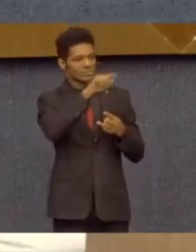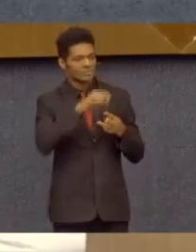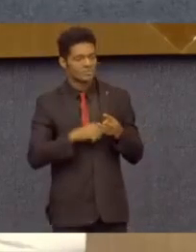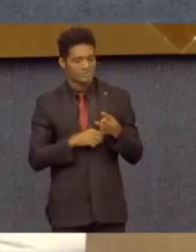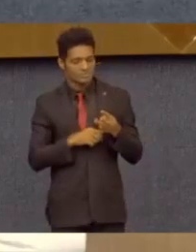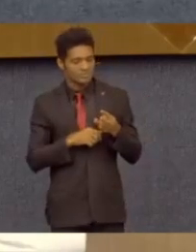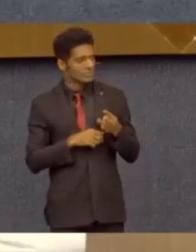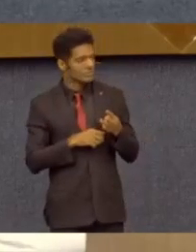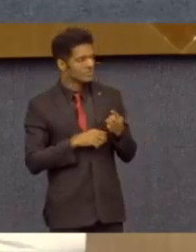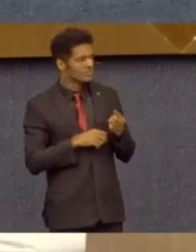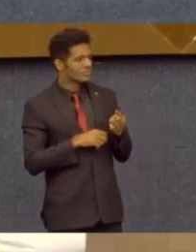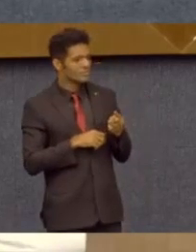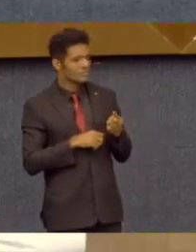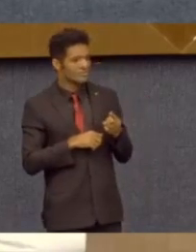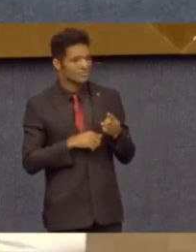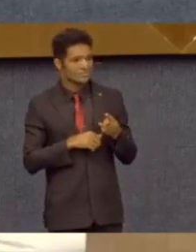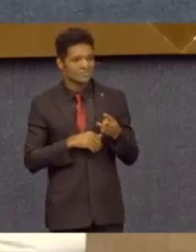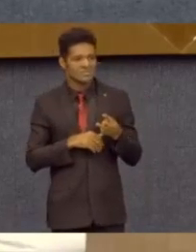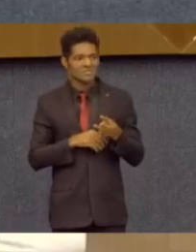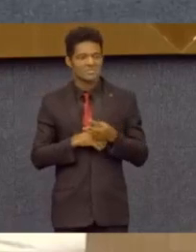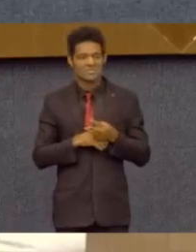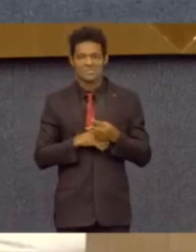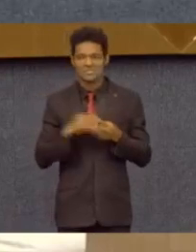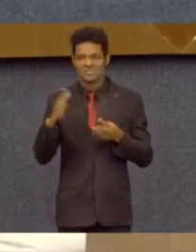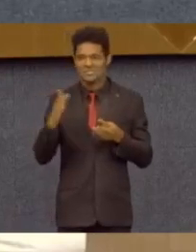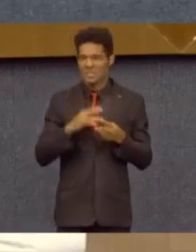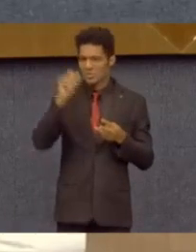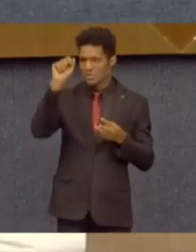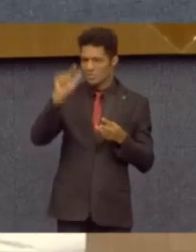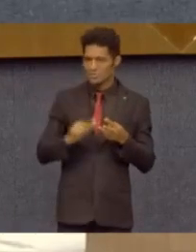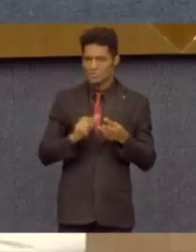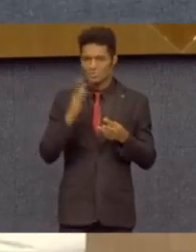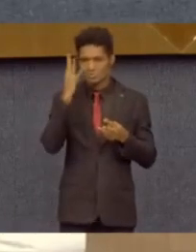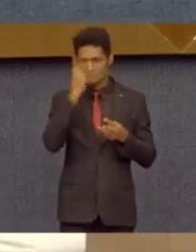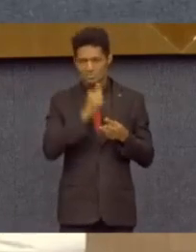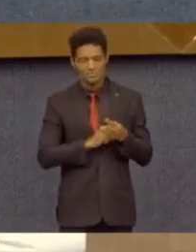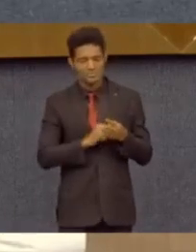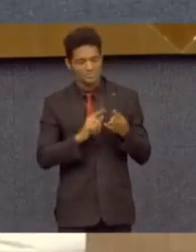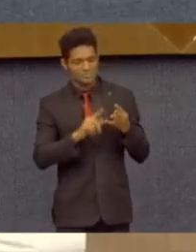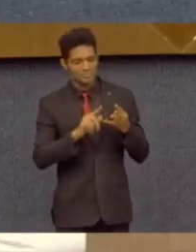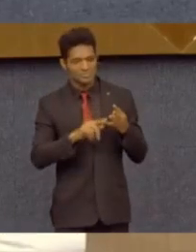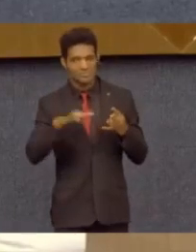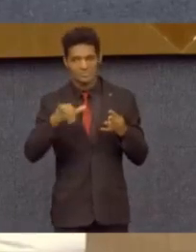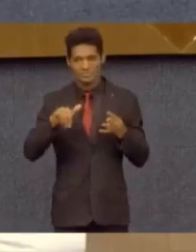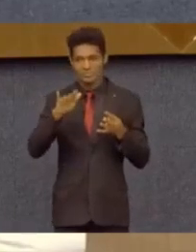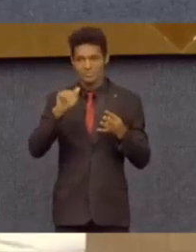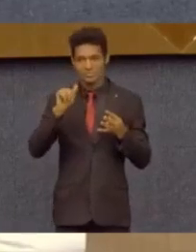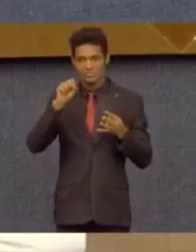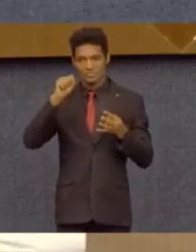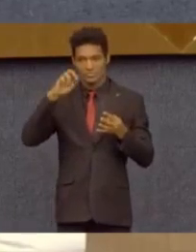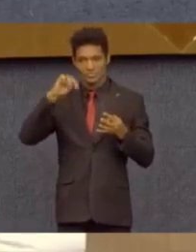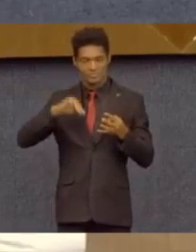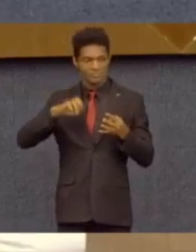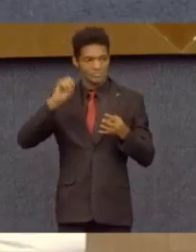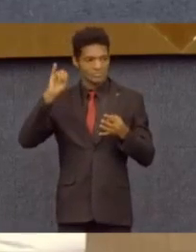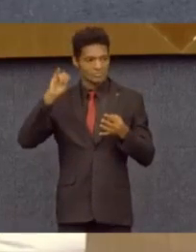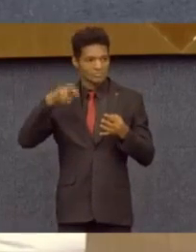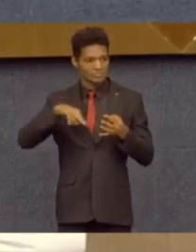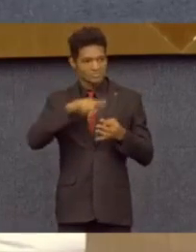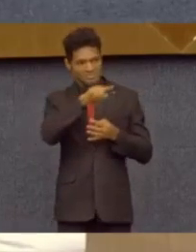a Joyce hoje está de azul bebê, tá bonita, a Yasmin Corrêa da Conceição, sobrinha, essa baixinha